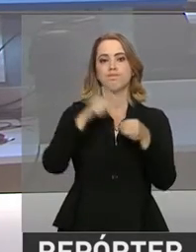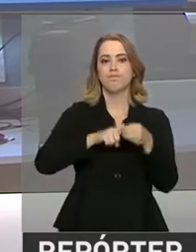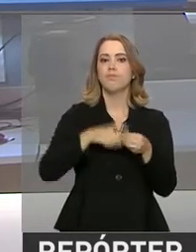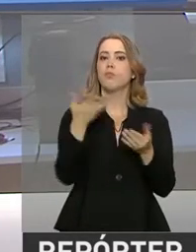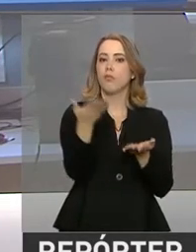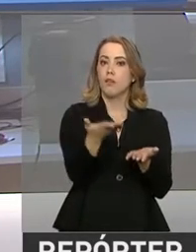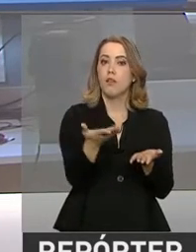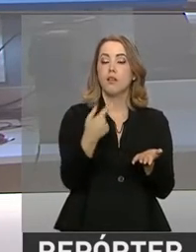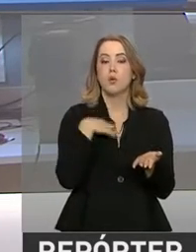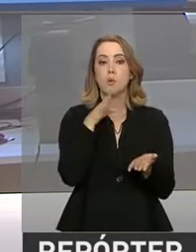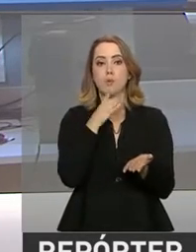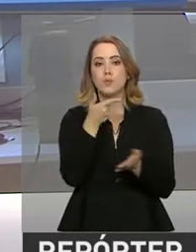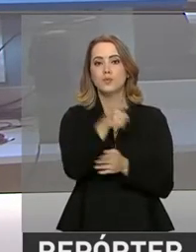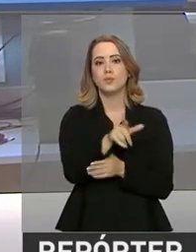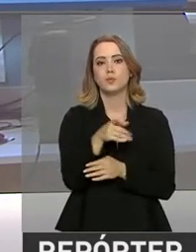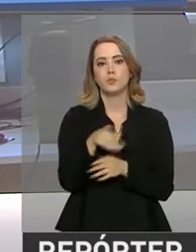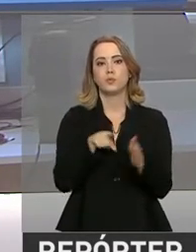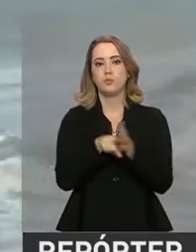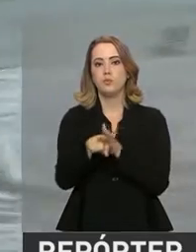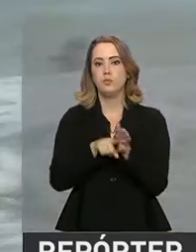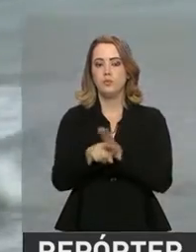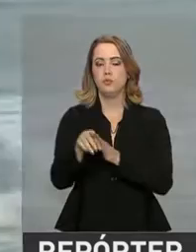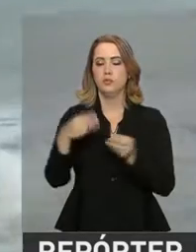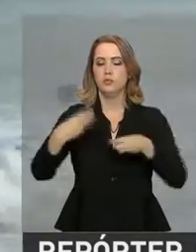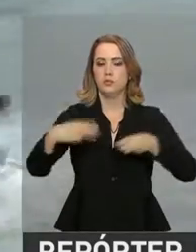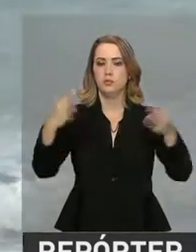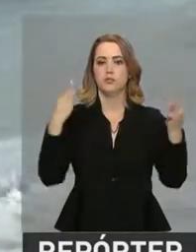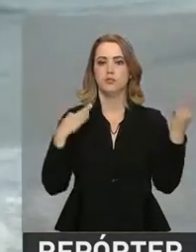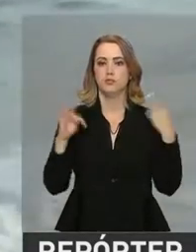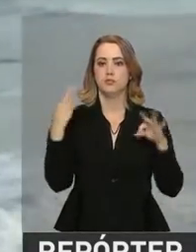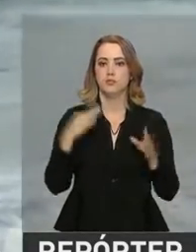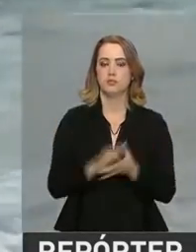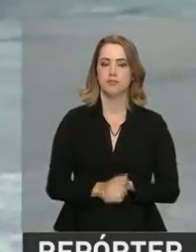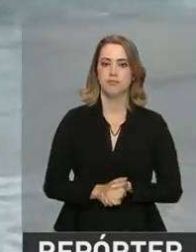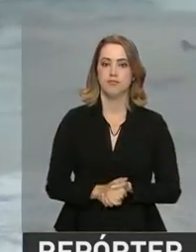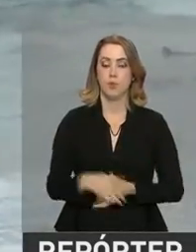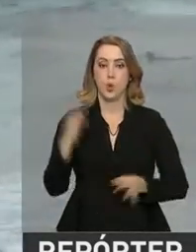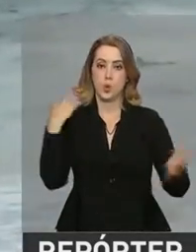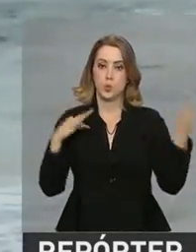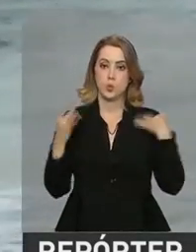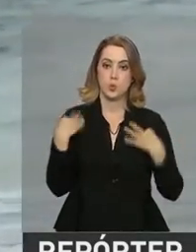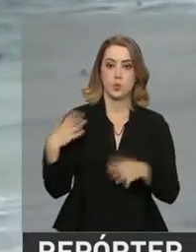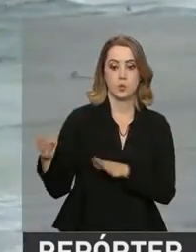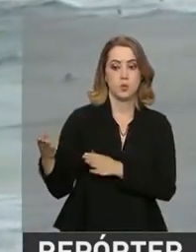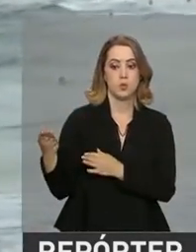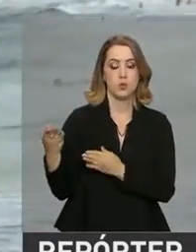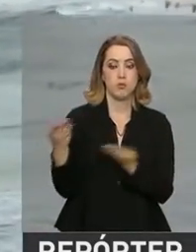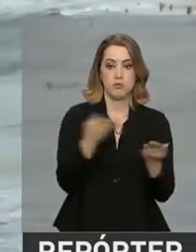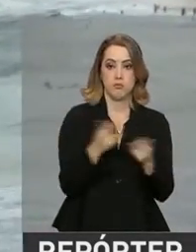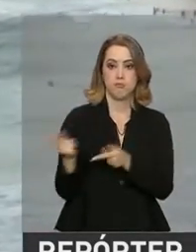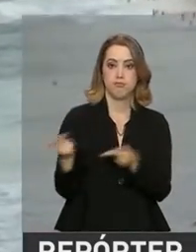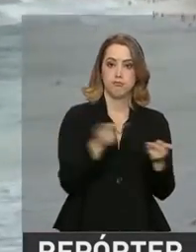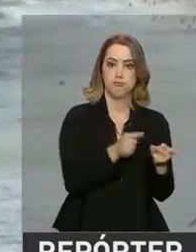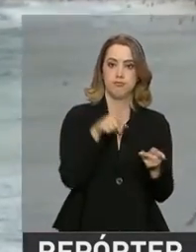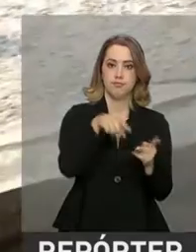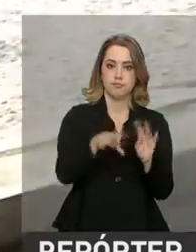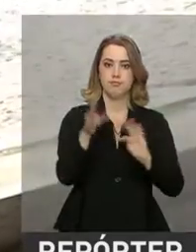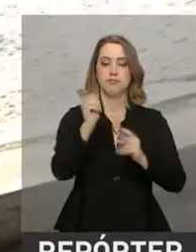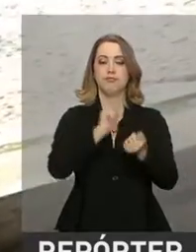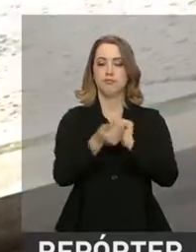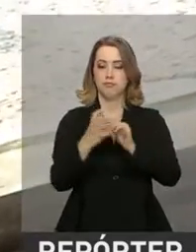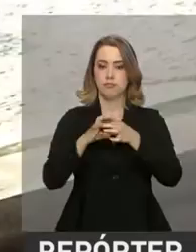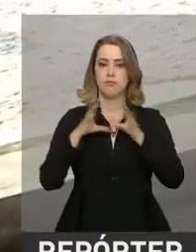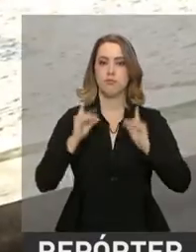é o que mostra uma pesquisa do ministério do e os turistas que vieram para os jogos paralímpicos aprovaram a